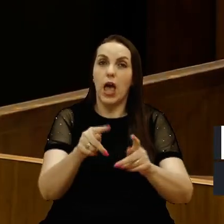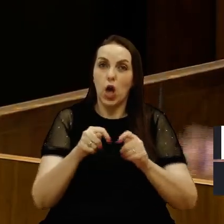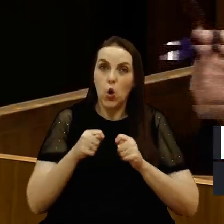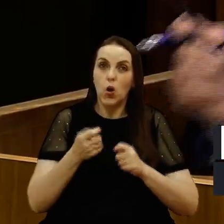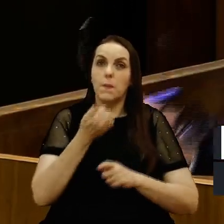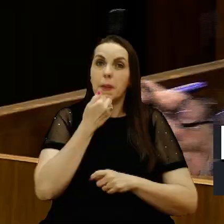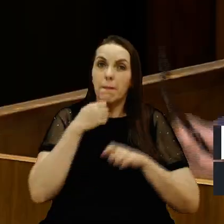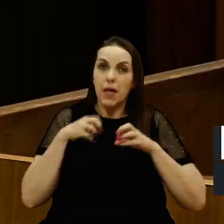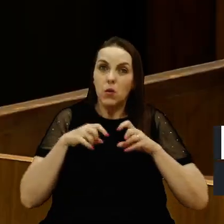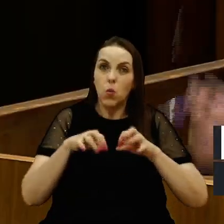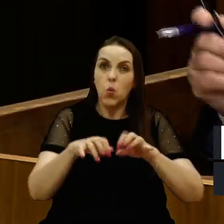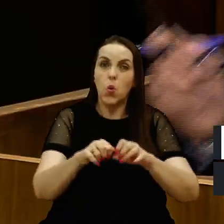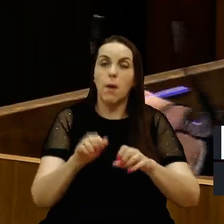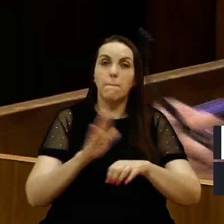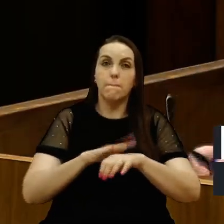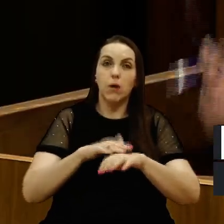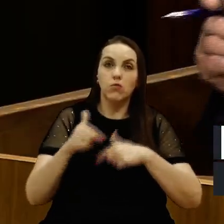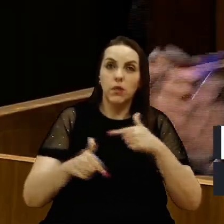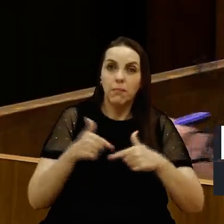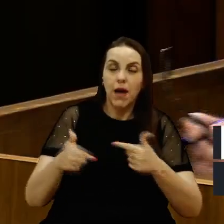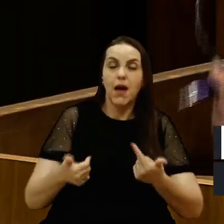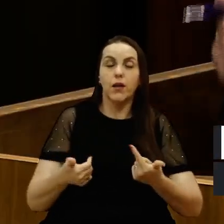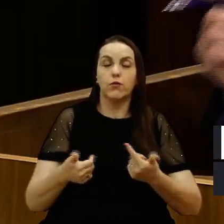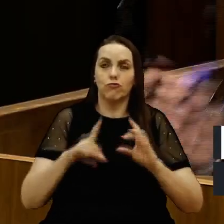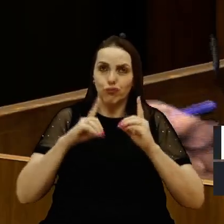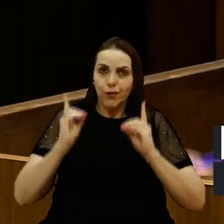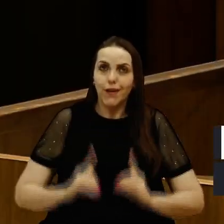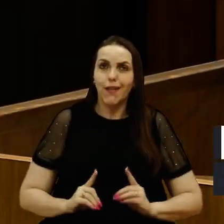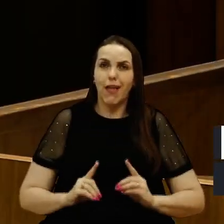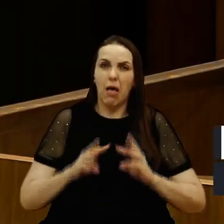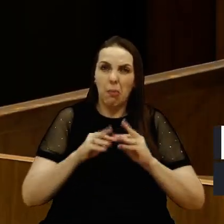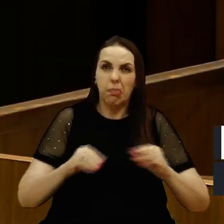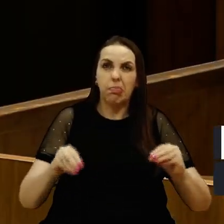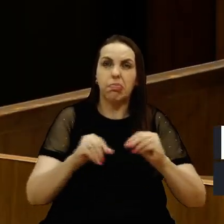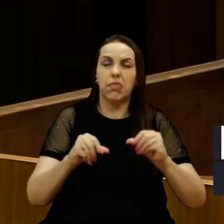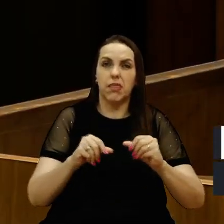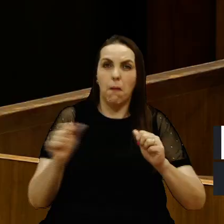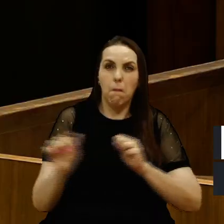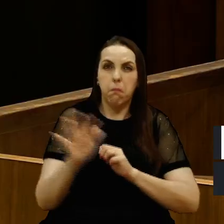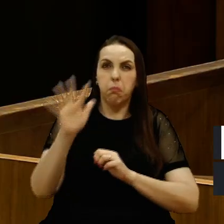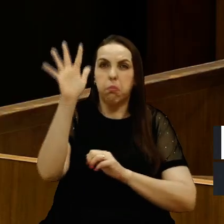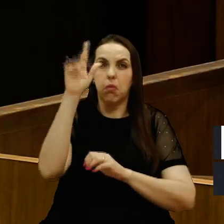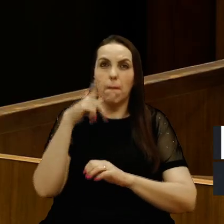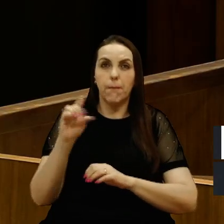cascalho, mão de obra, dignidade, não tem barro, não tem mais poeira.